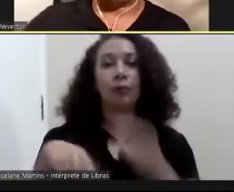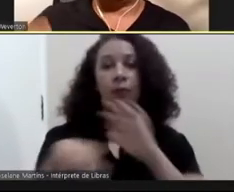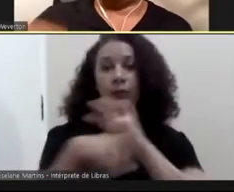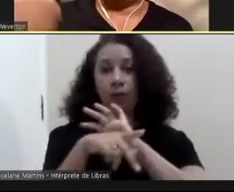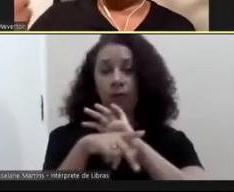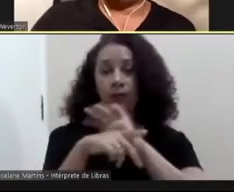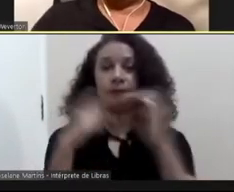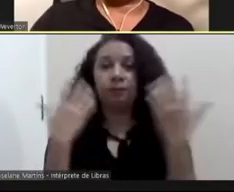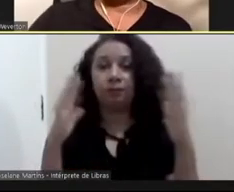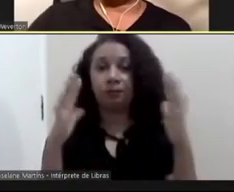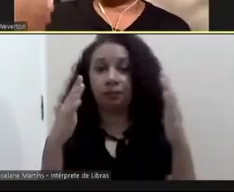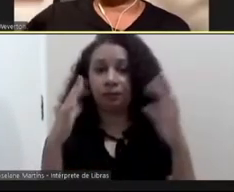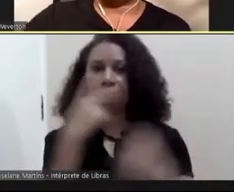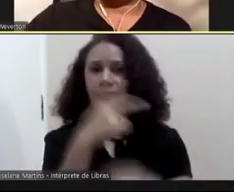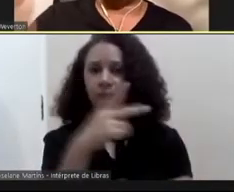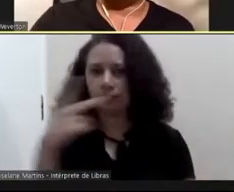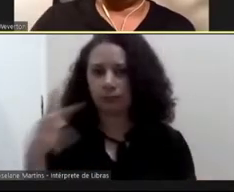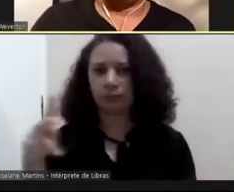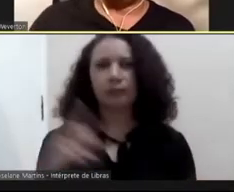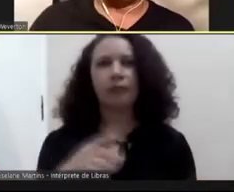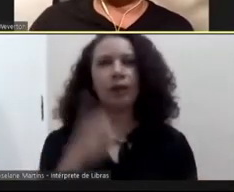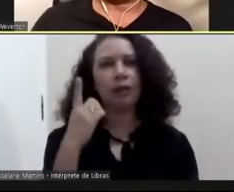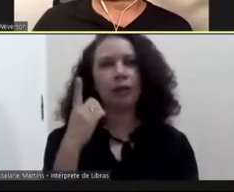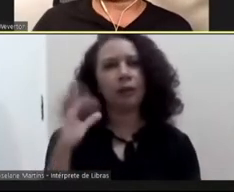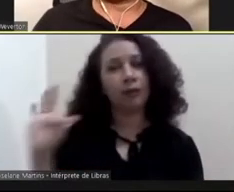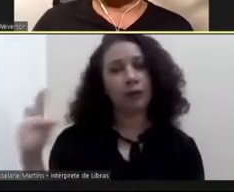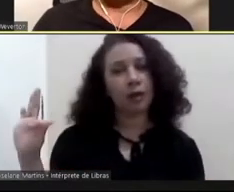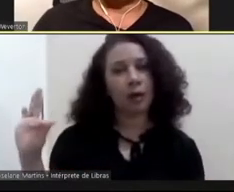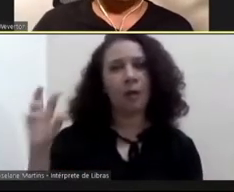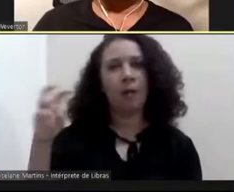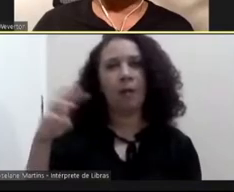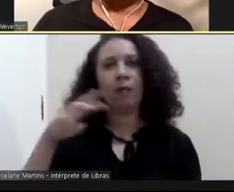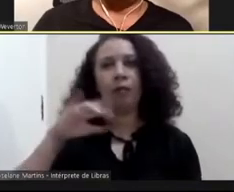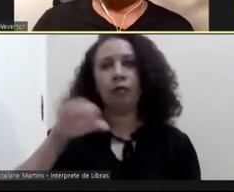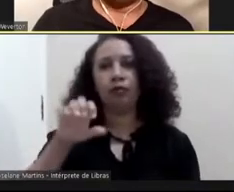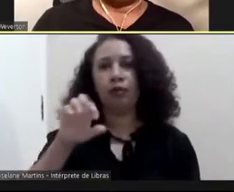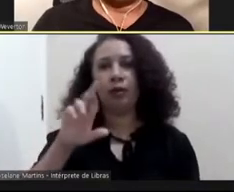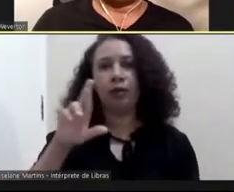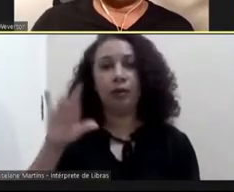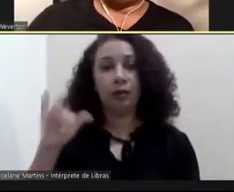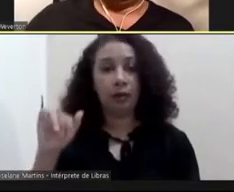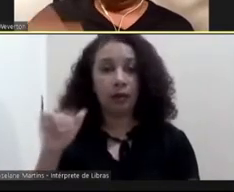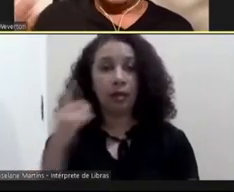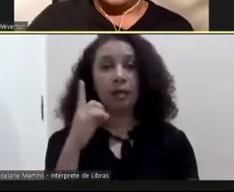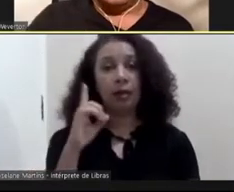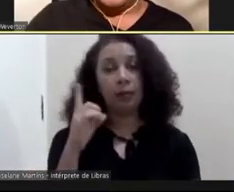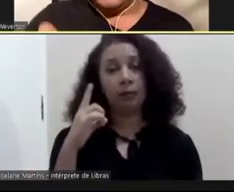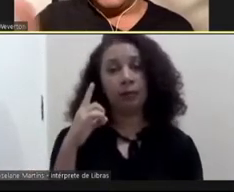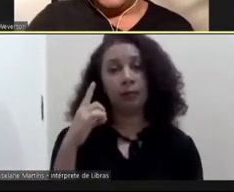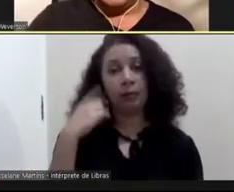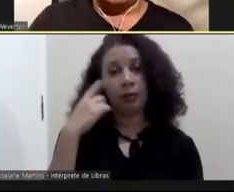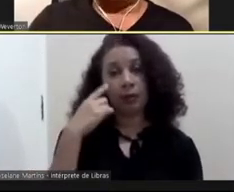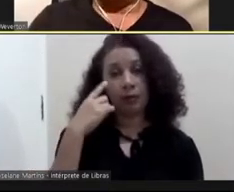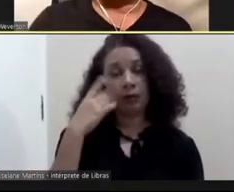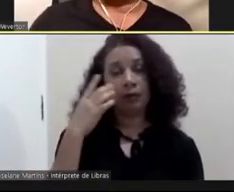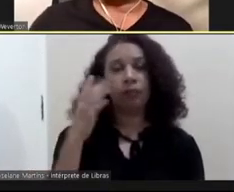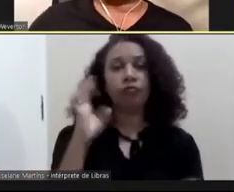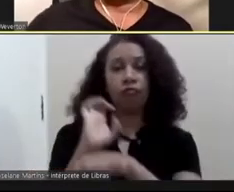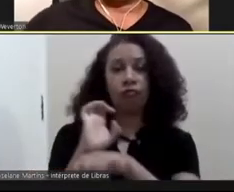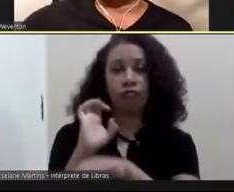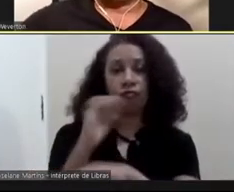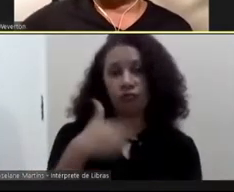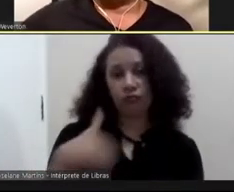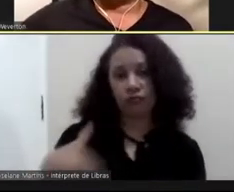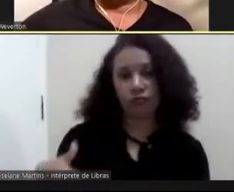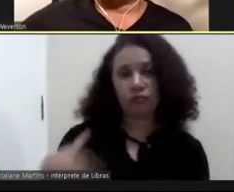da Uni, o deputado federal Márcio Gerri, deputado estadual Inácio, a Manuela Mirella, que é representante